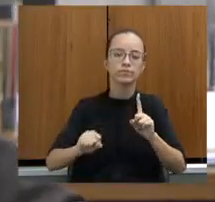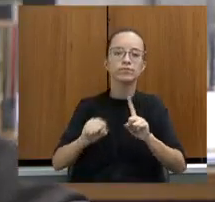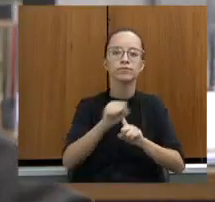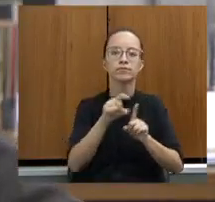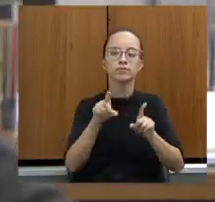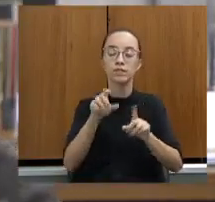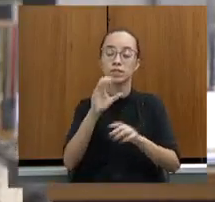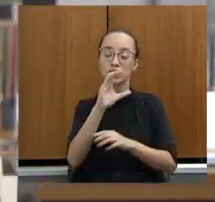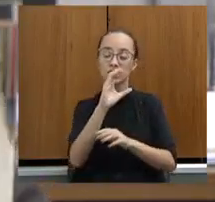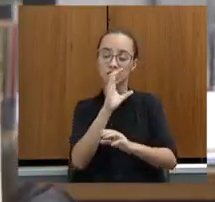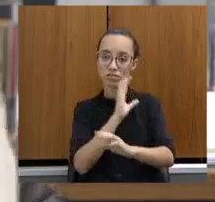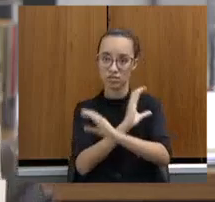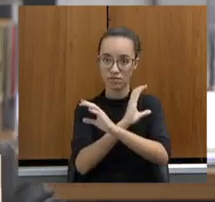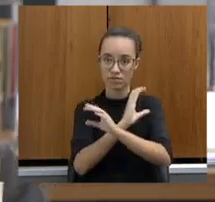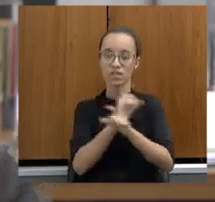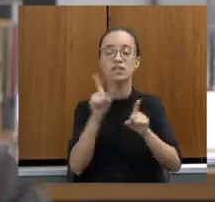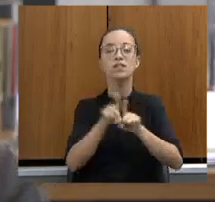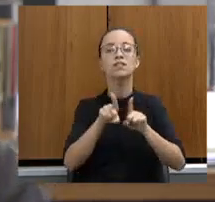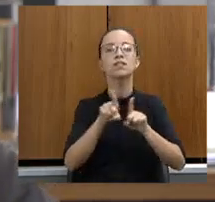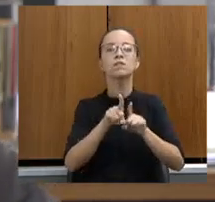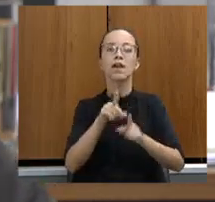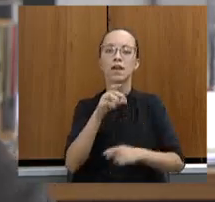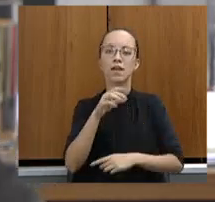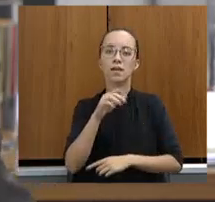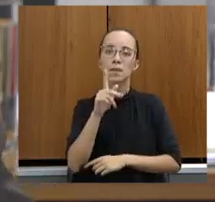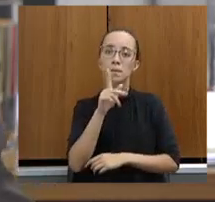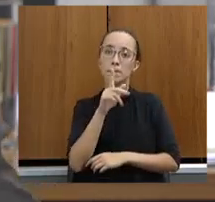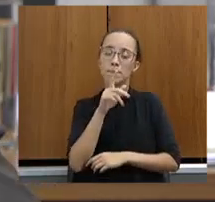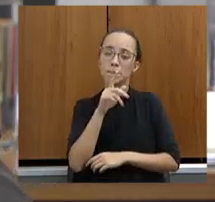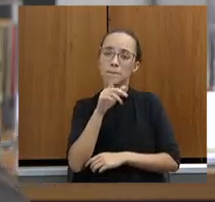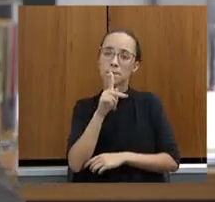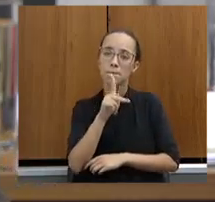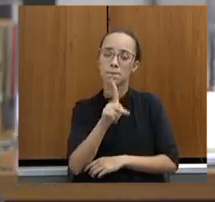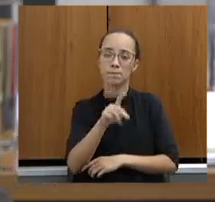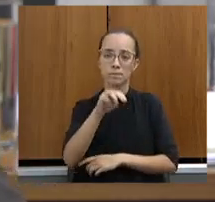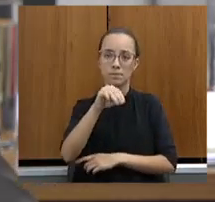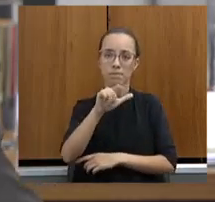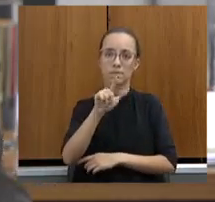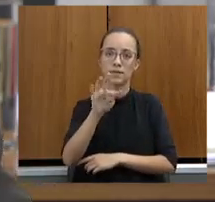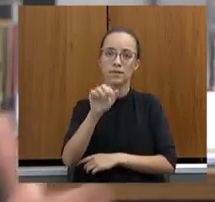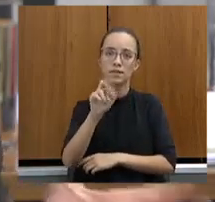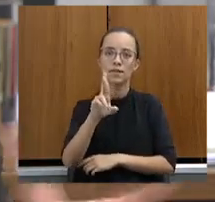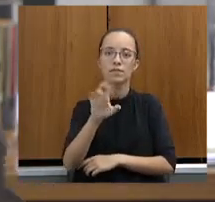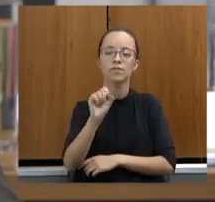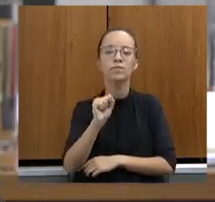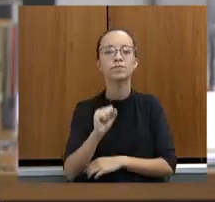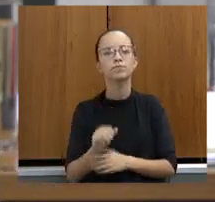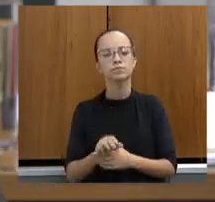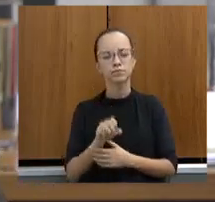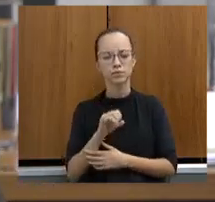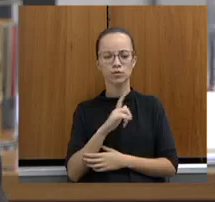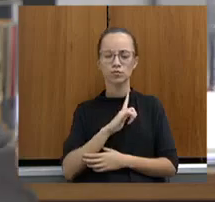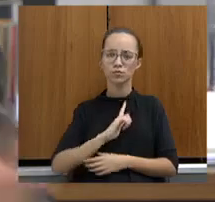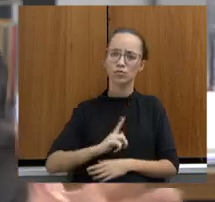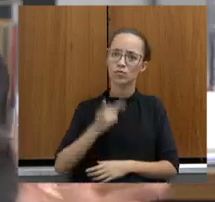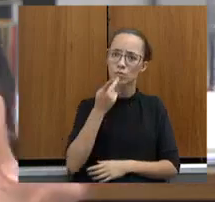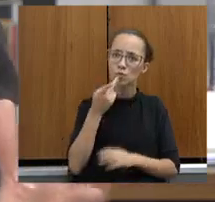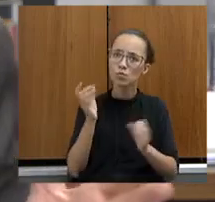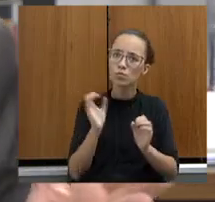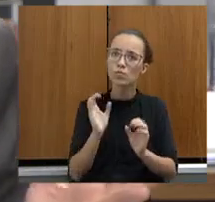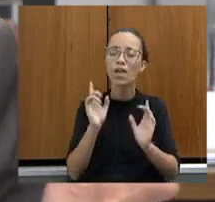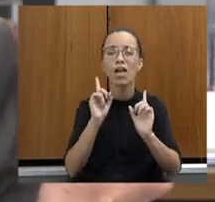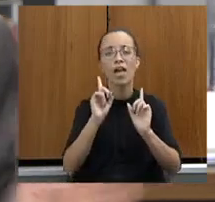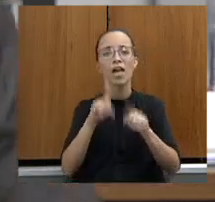militares é preciso que a gente conheça isso conheça porque senão o seu governo não não falar é princípio da administração